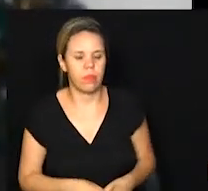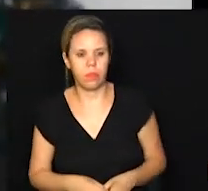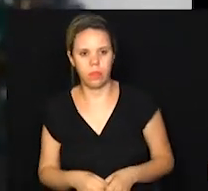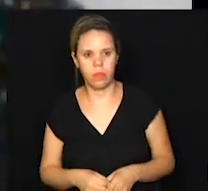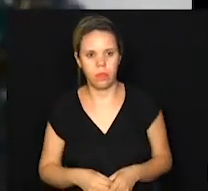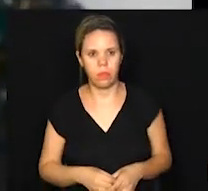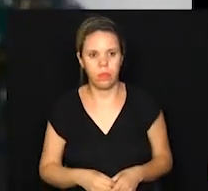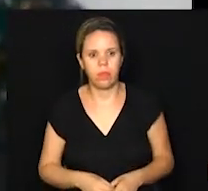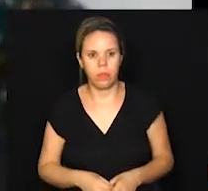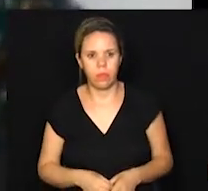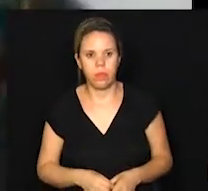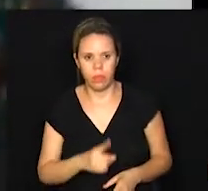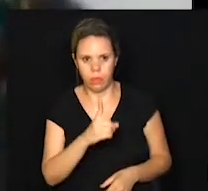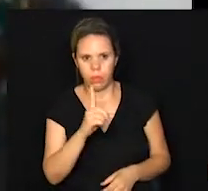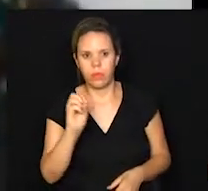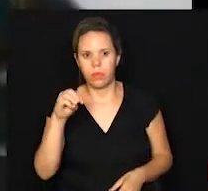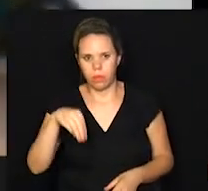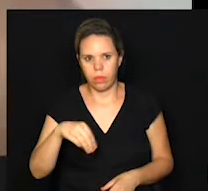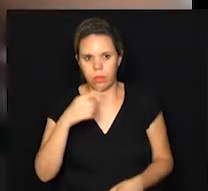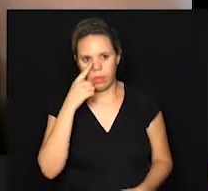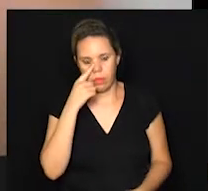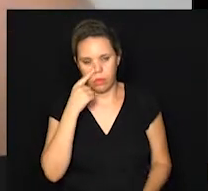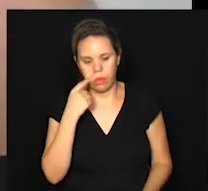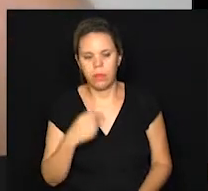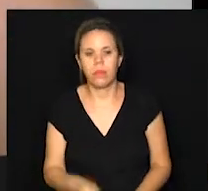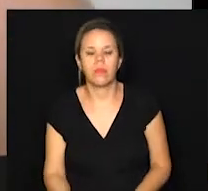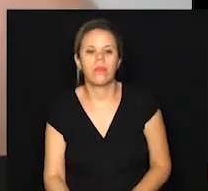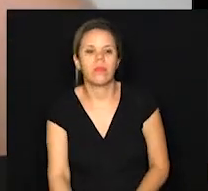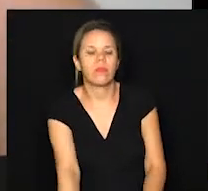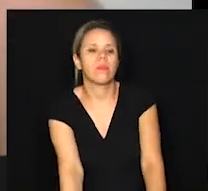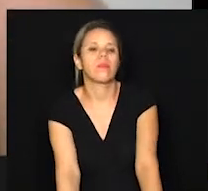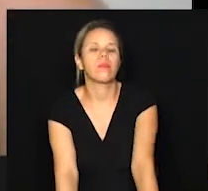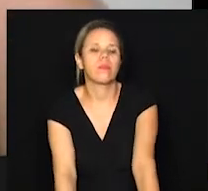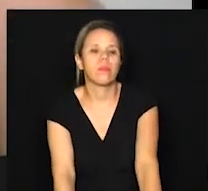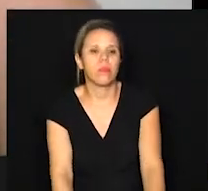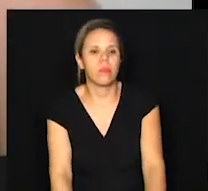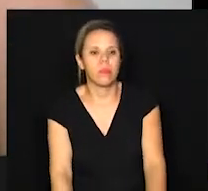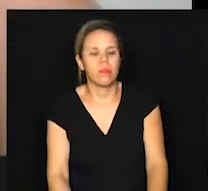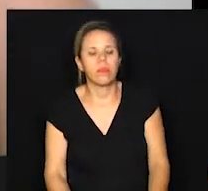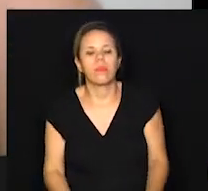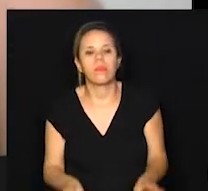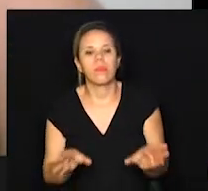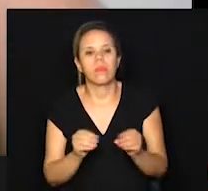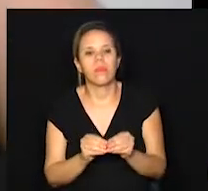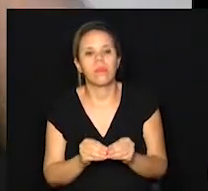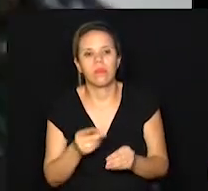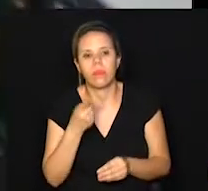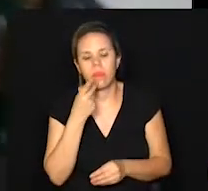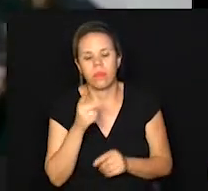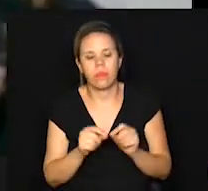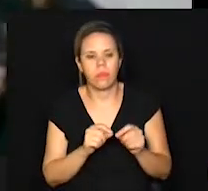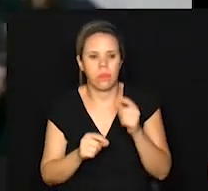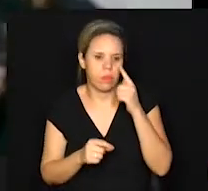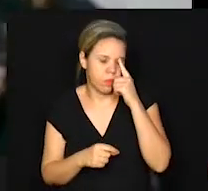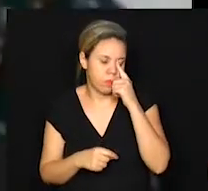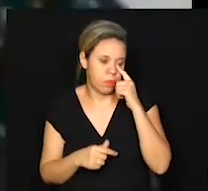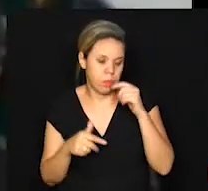10 minutos, é isso? 10 minutos 10 também, minutos. Camila. Tá. Eu vou me resumir, então, é o seguinte,